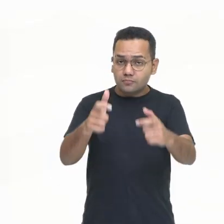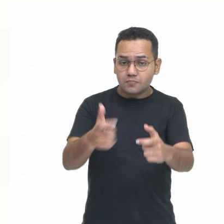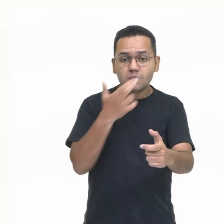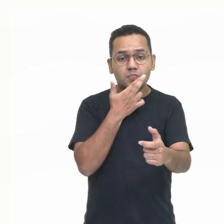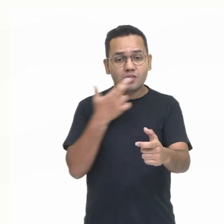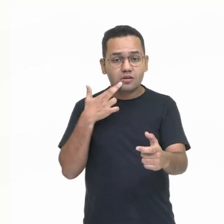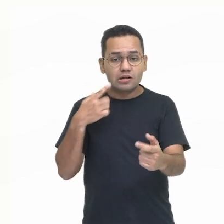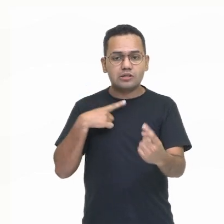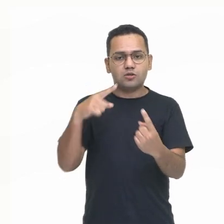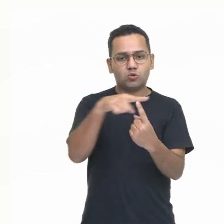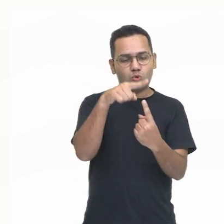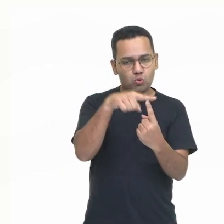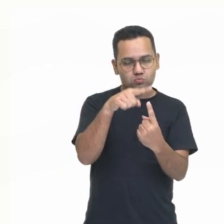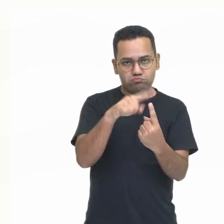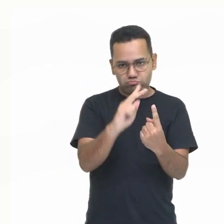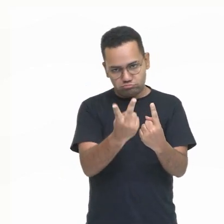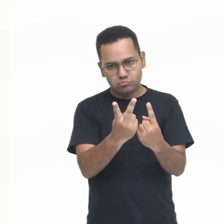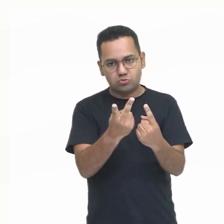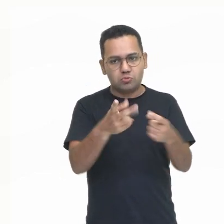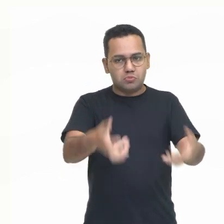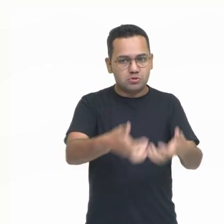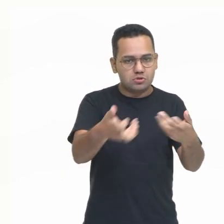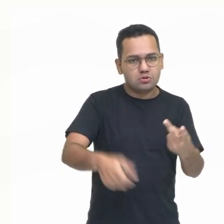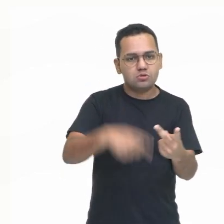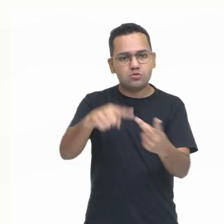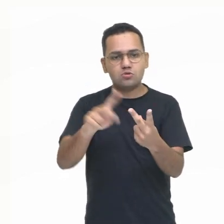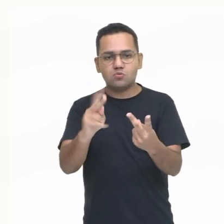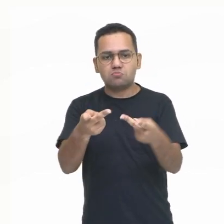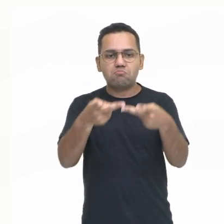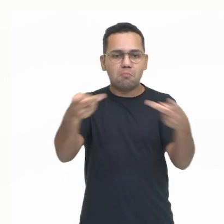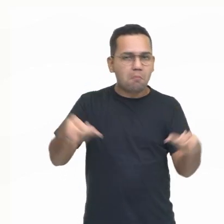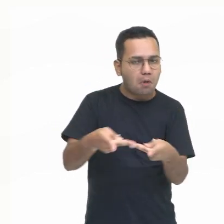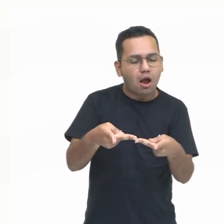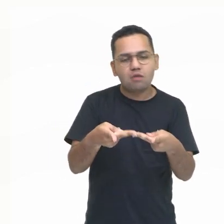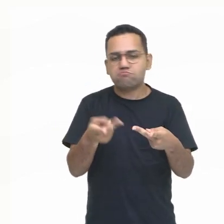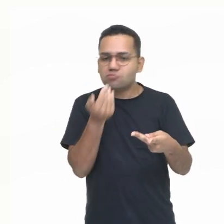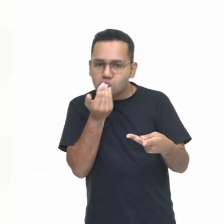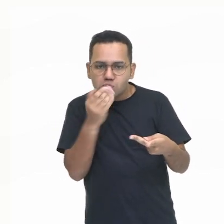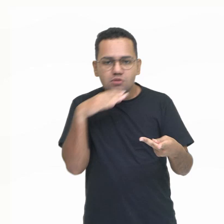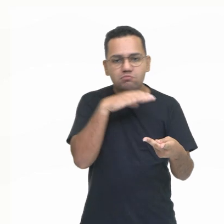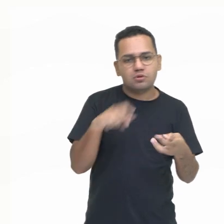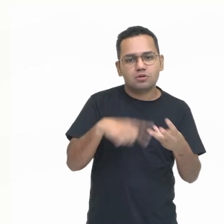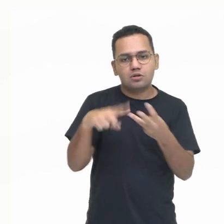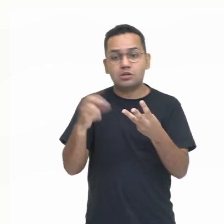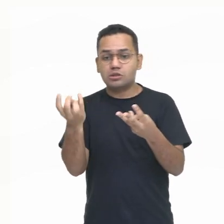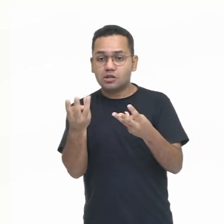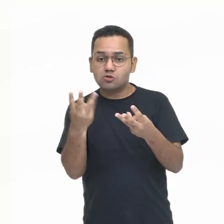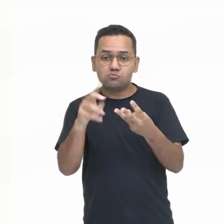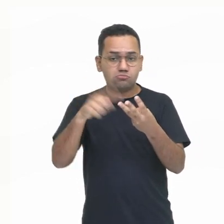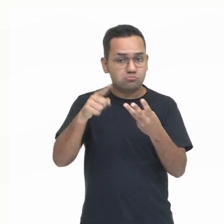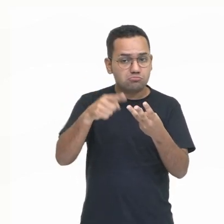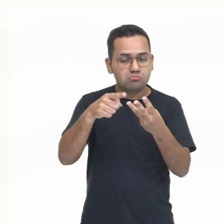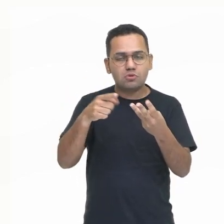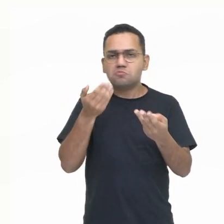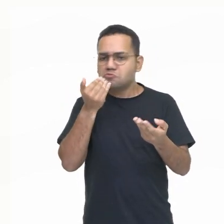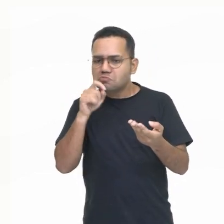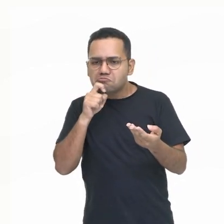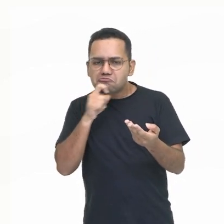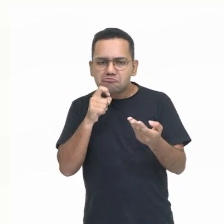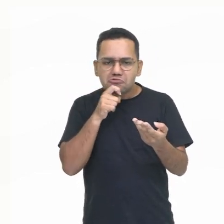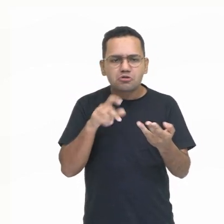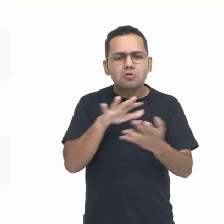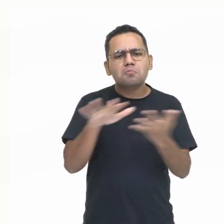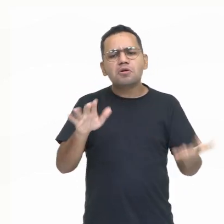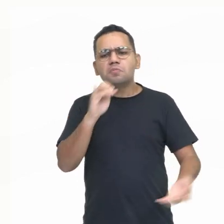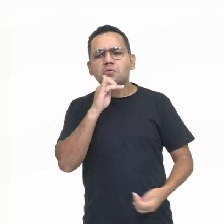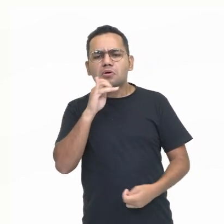da questão pede, né? Quais e quantas são as possibilidades de termos aí uma refeição composta por